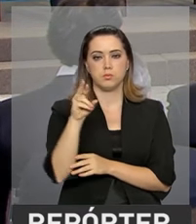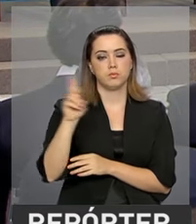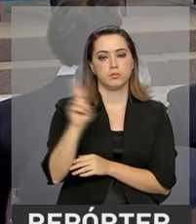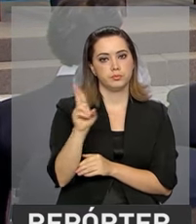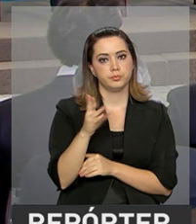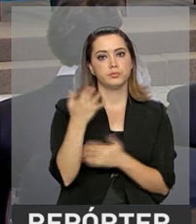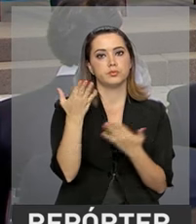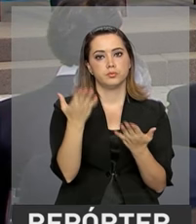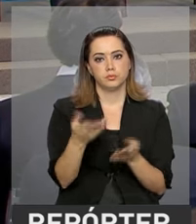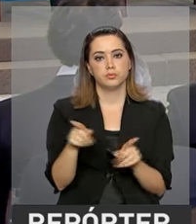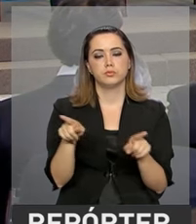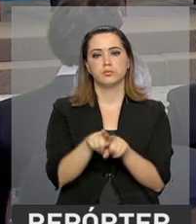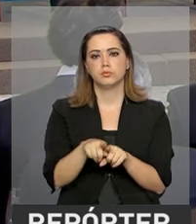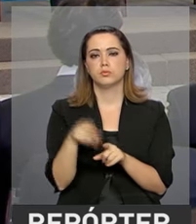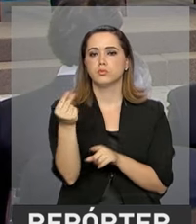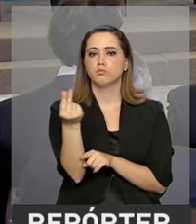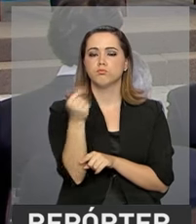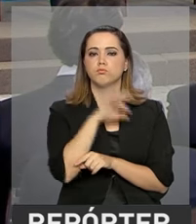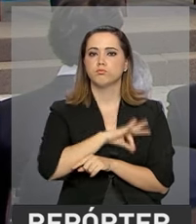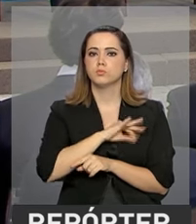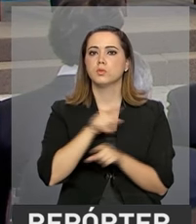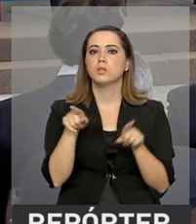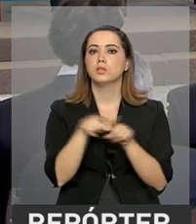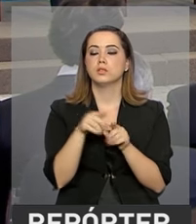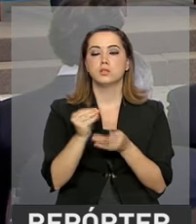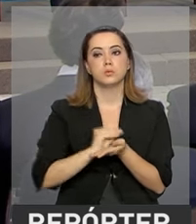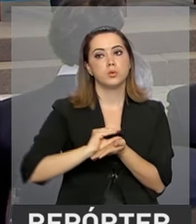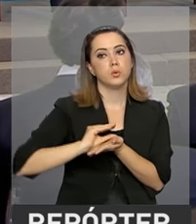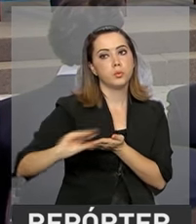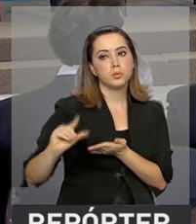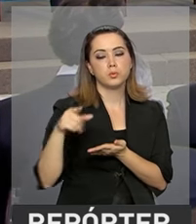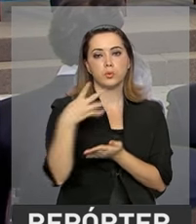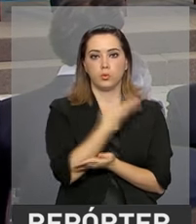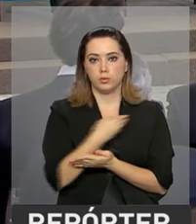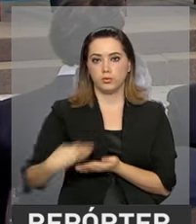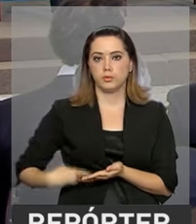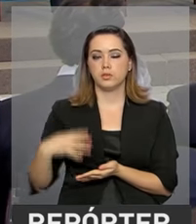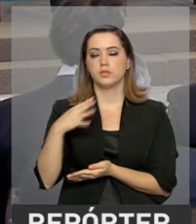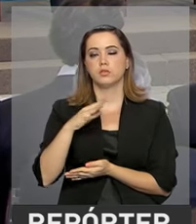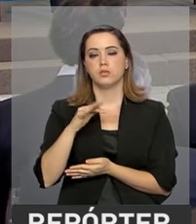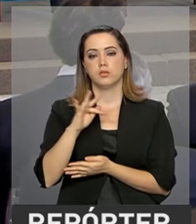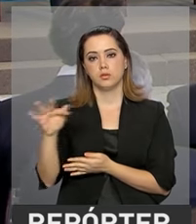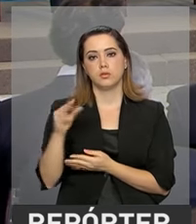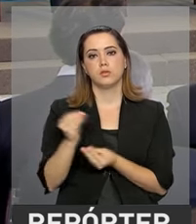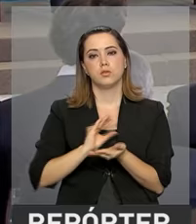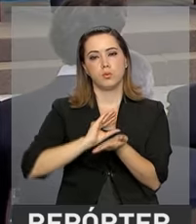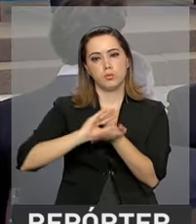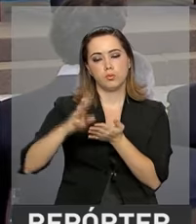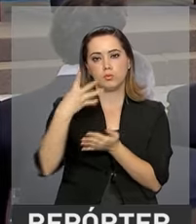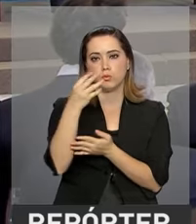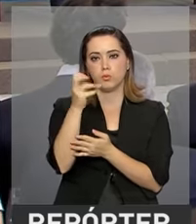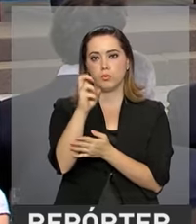2.350 e haverá a possibilidade de subsídio que chegará até R$ 45.000.